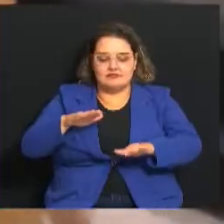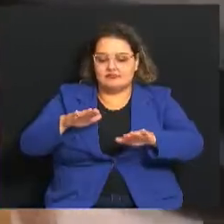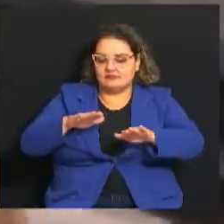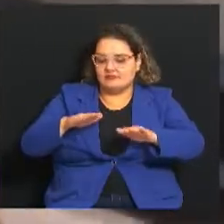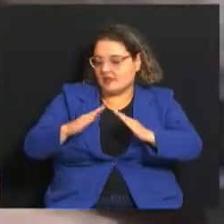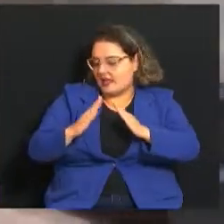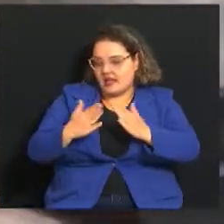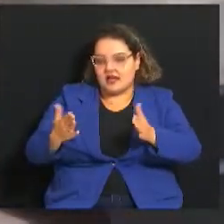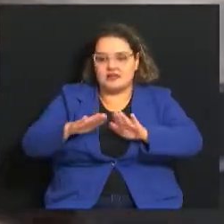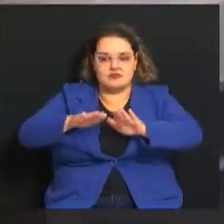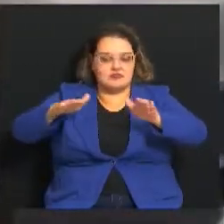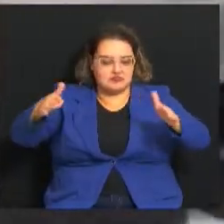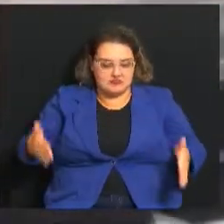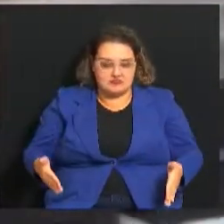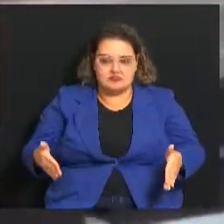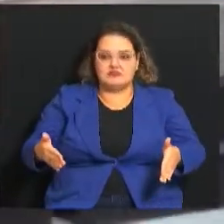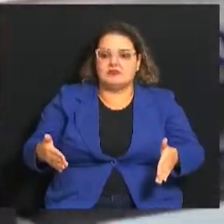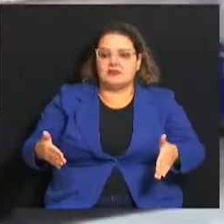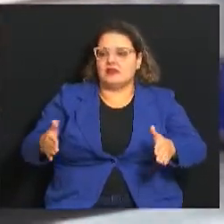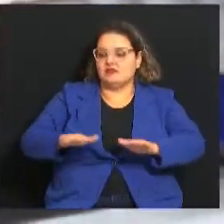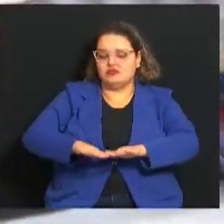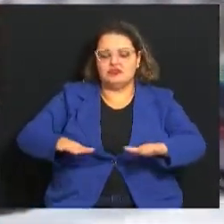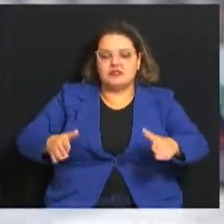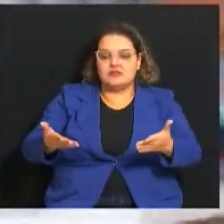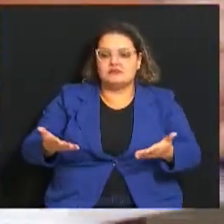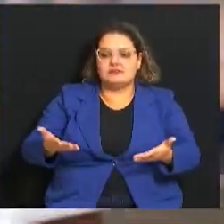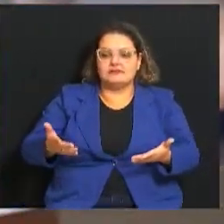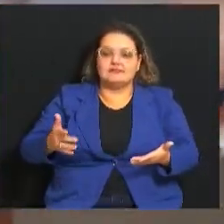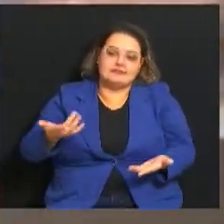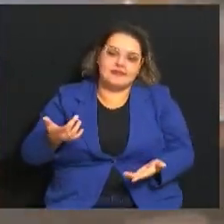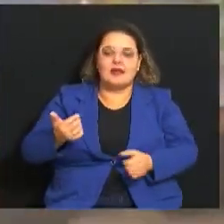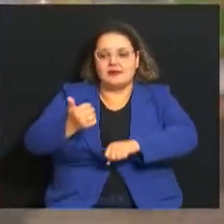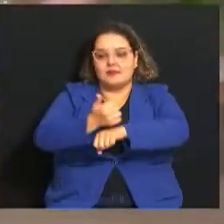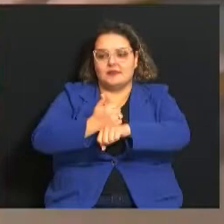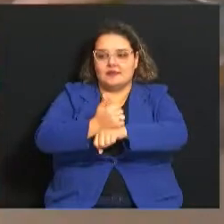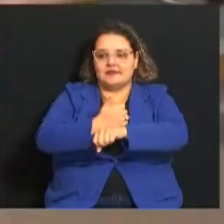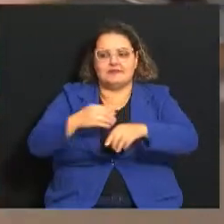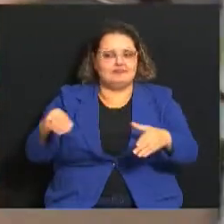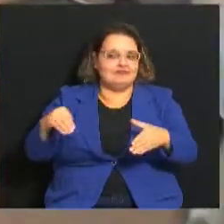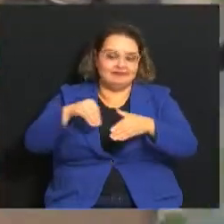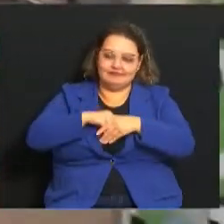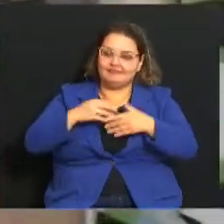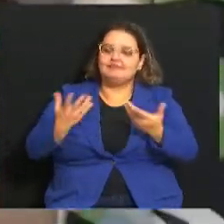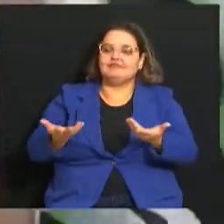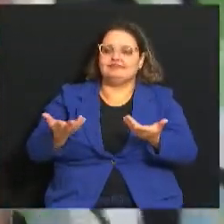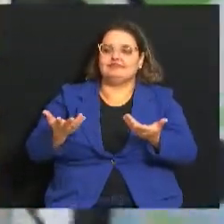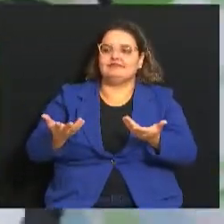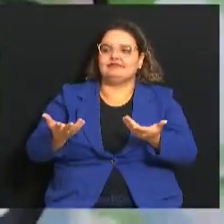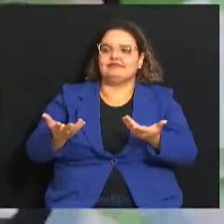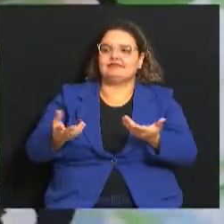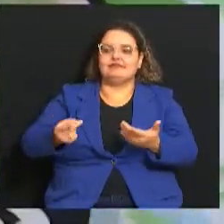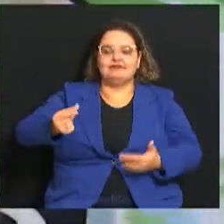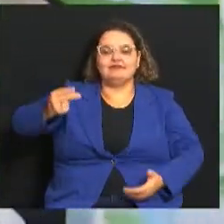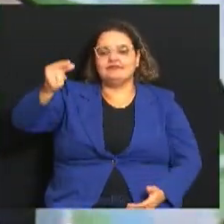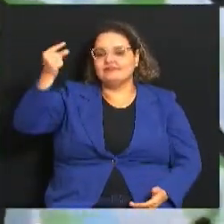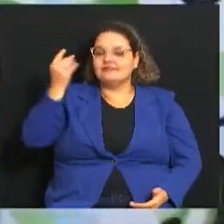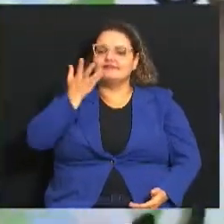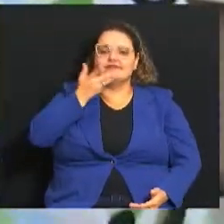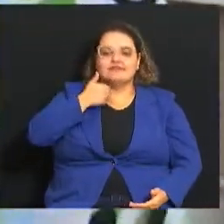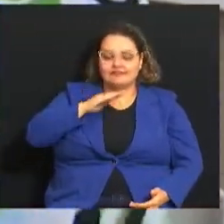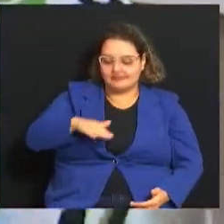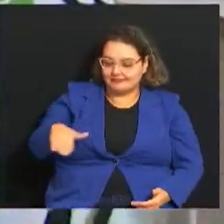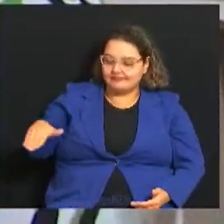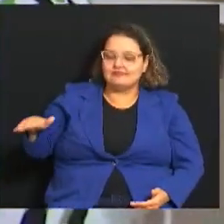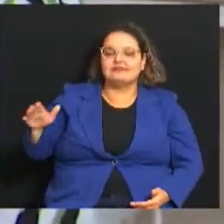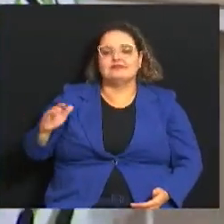E, consequentemente, né, não tinha como fugir. A profissão já ficou dentro de mim desde lá, desde criança.